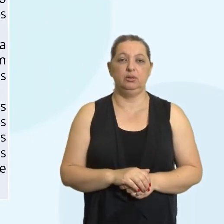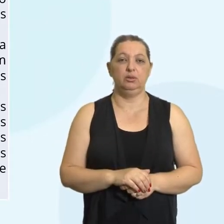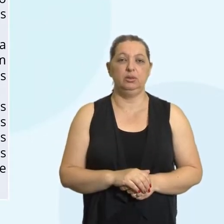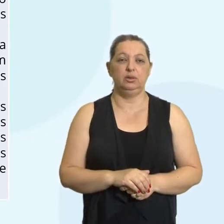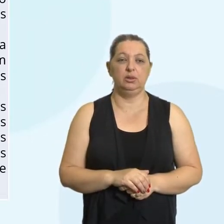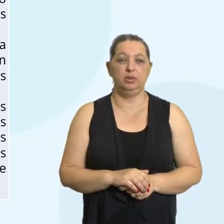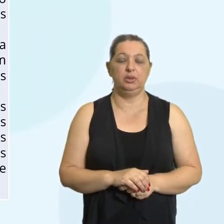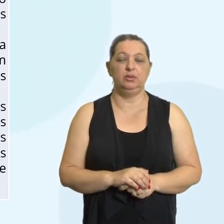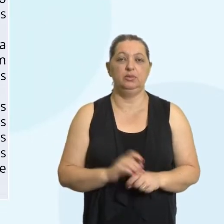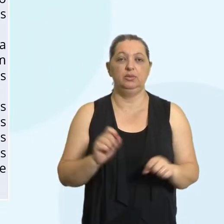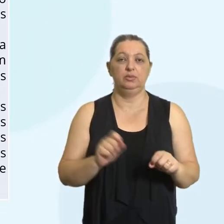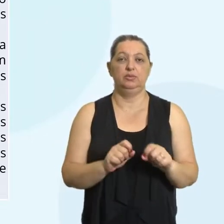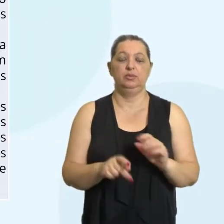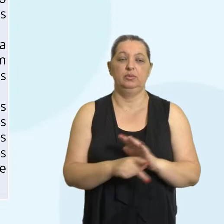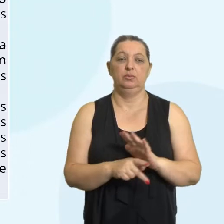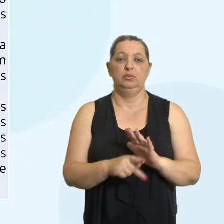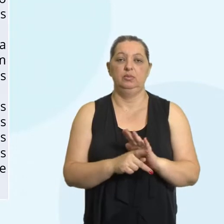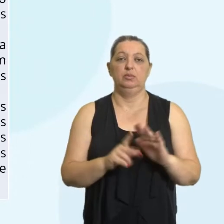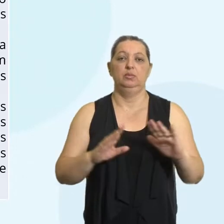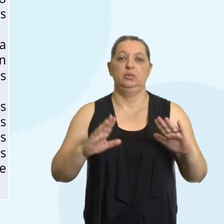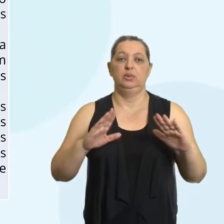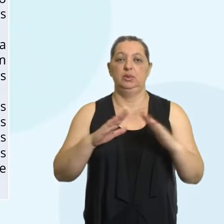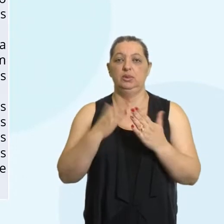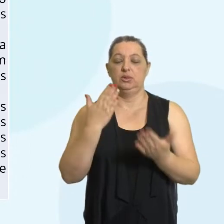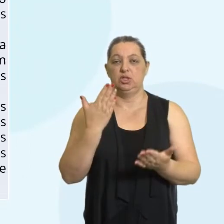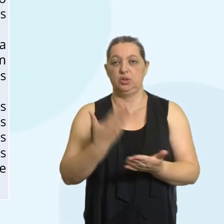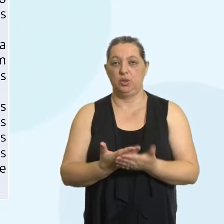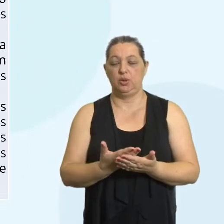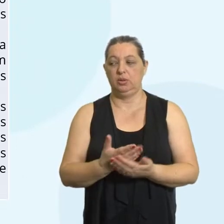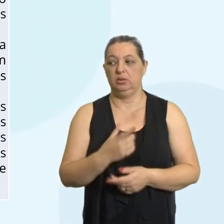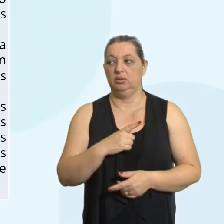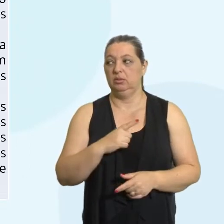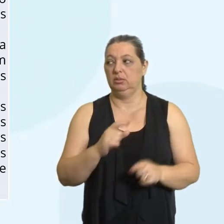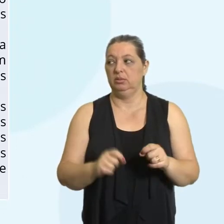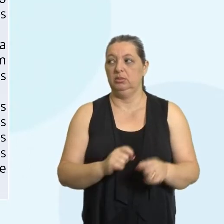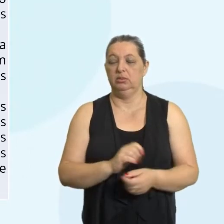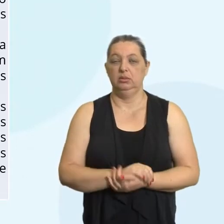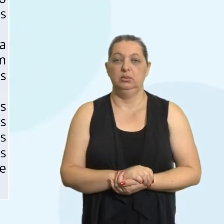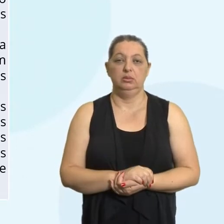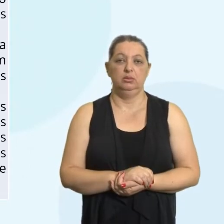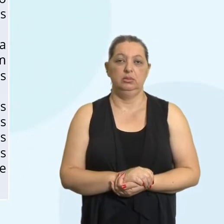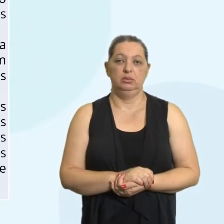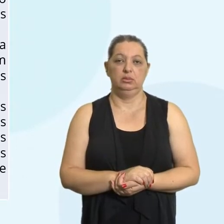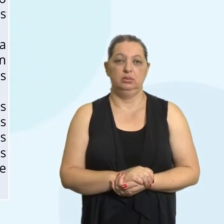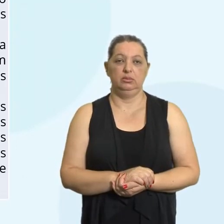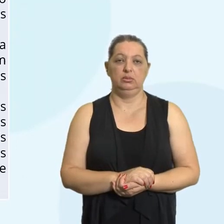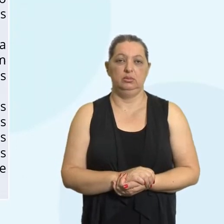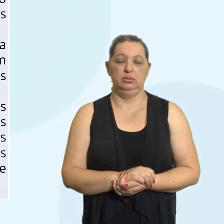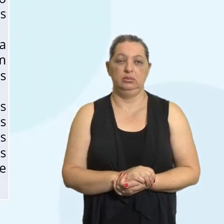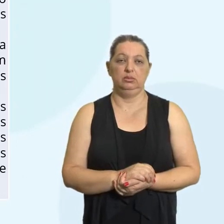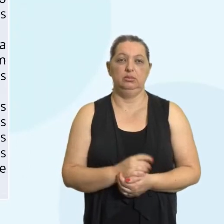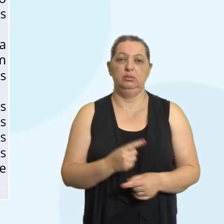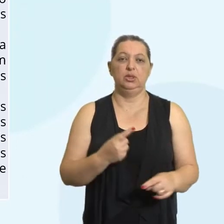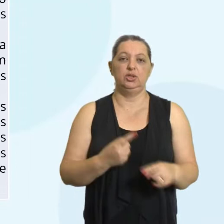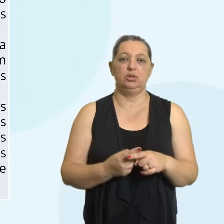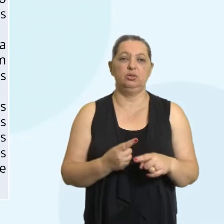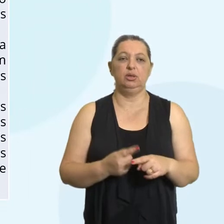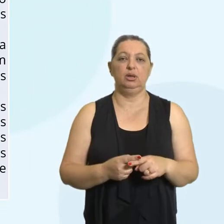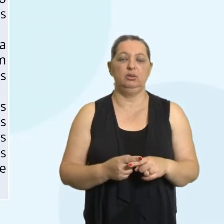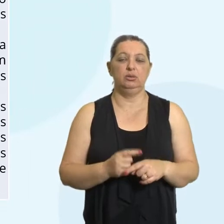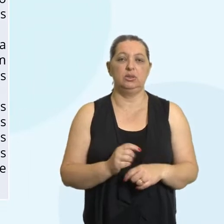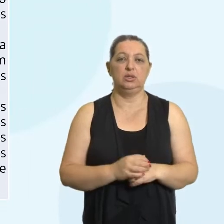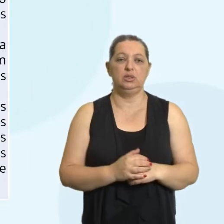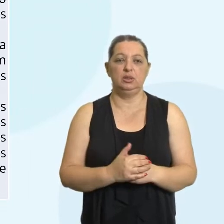justo com a realidade das unidades colar aí depende o que você tem uma maquete que vai demonstrar essas desigualdades buscando uma